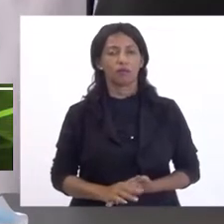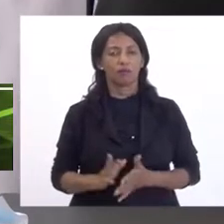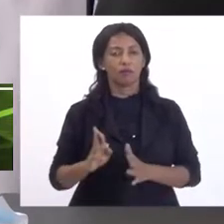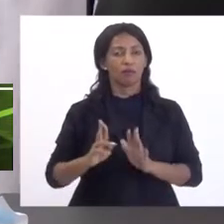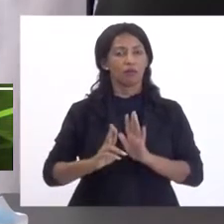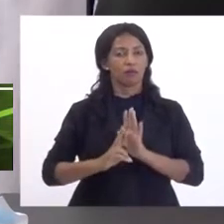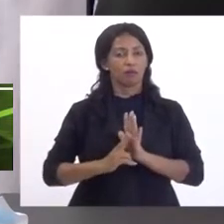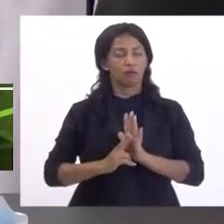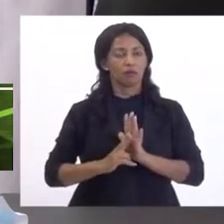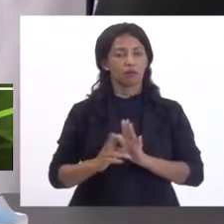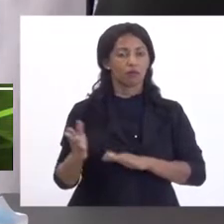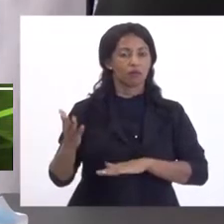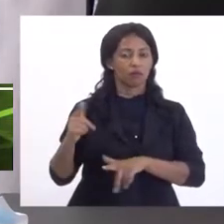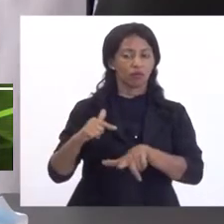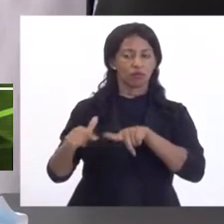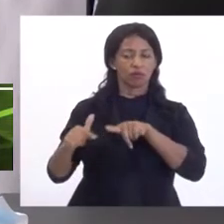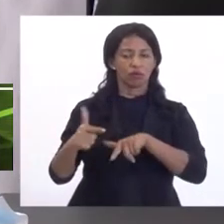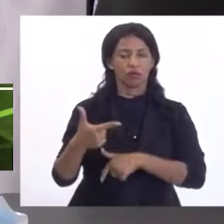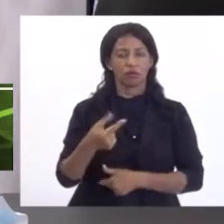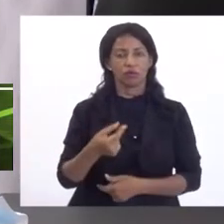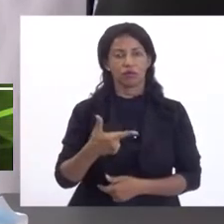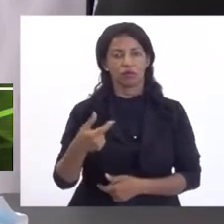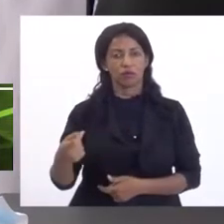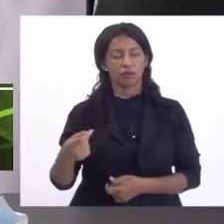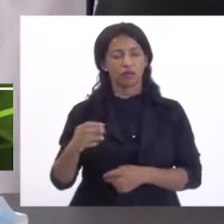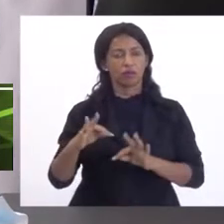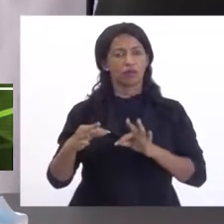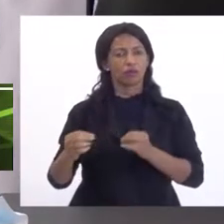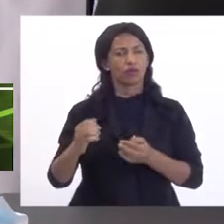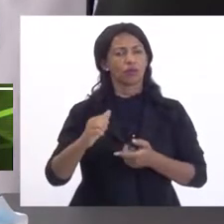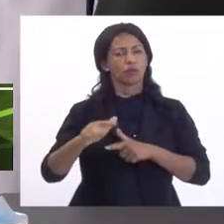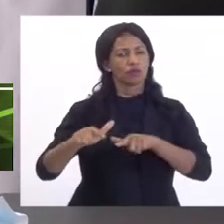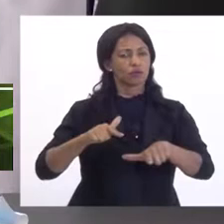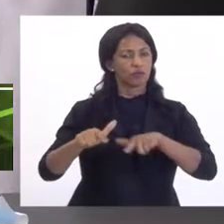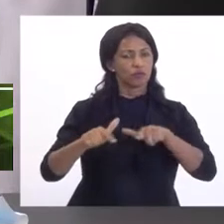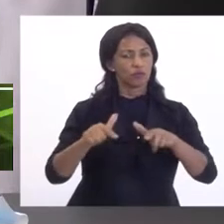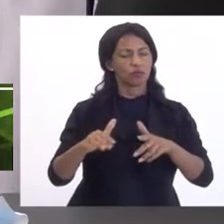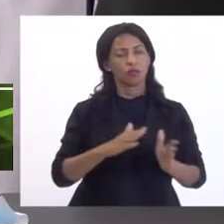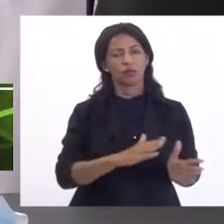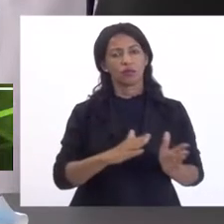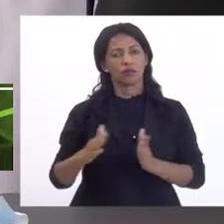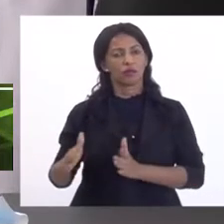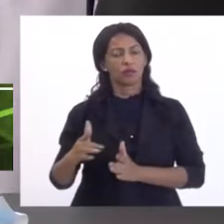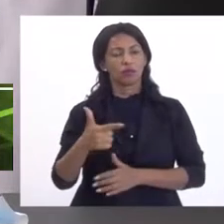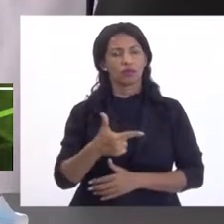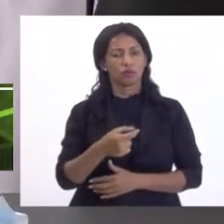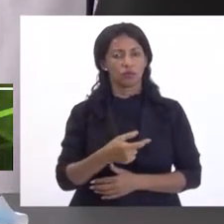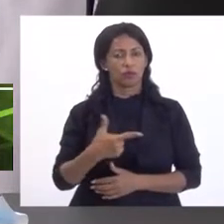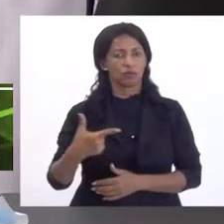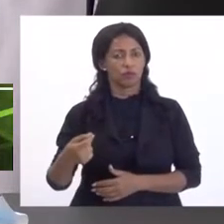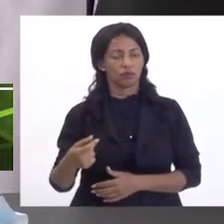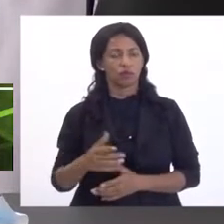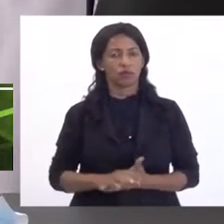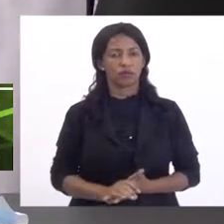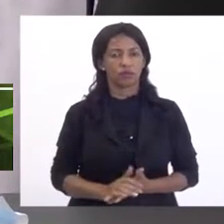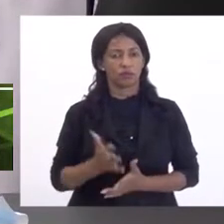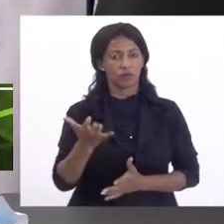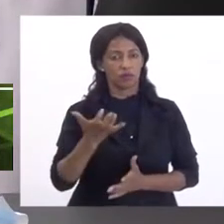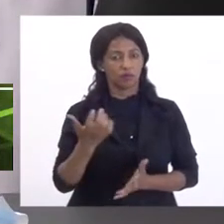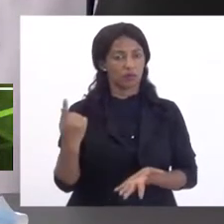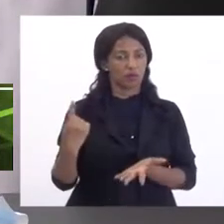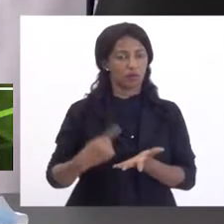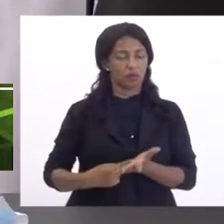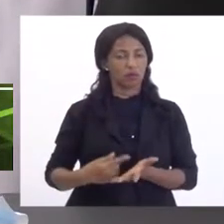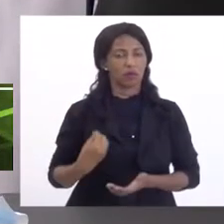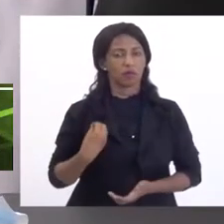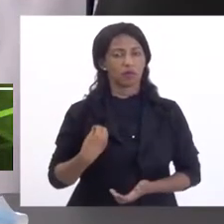relativo ao exercício 2020 e relatório das atividades do Tribunal durante o exercício de 2020. Quero registrar a presença